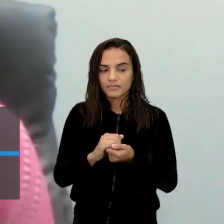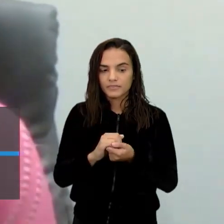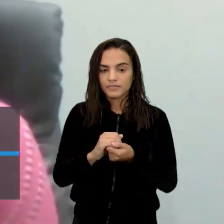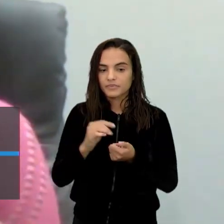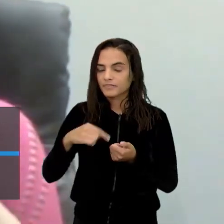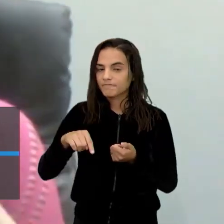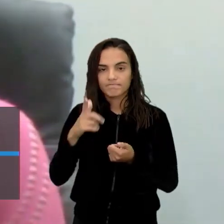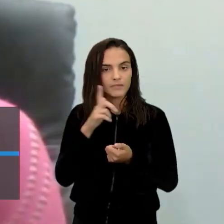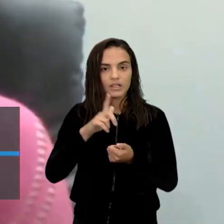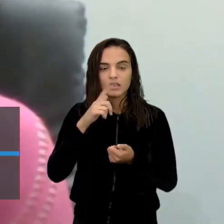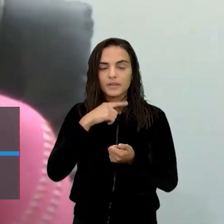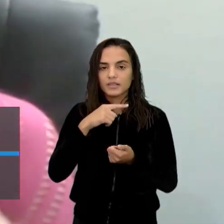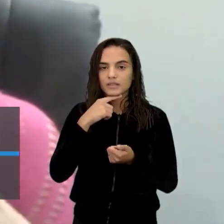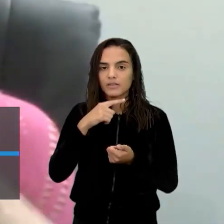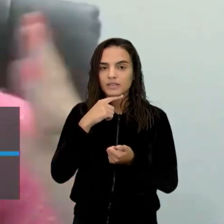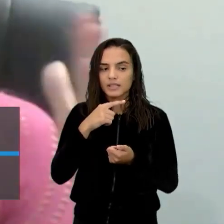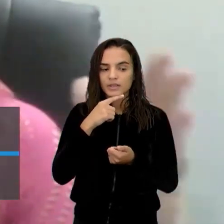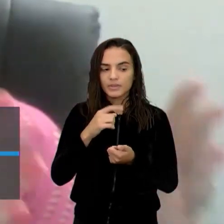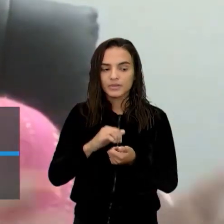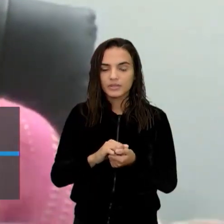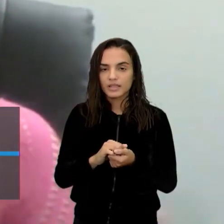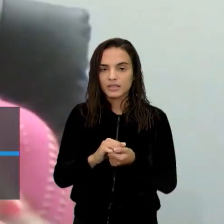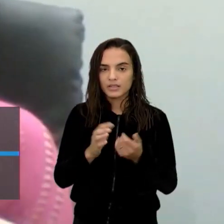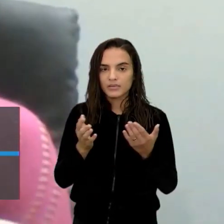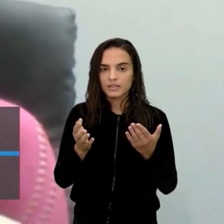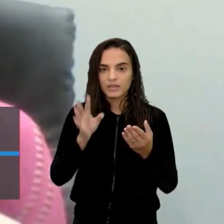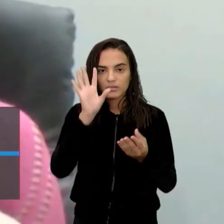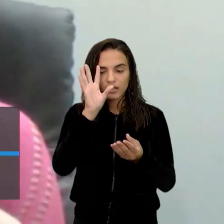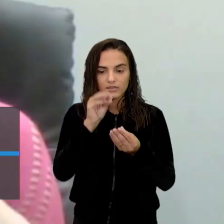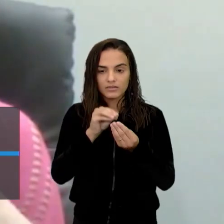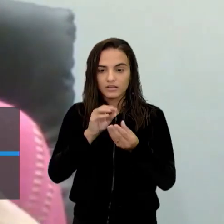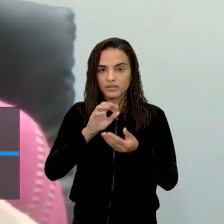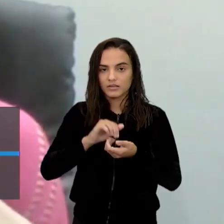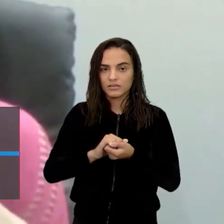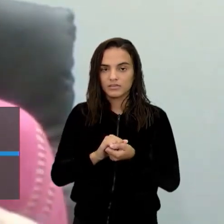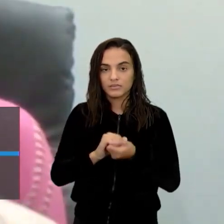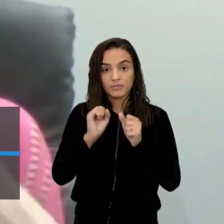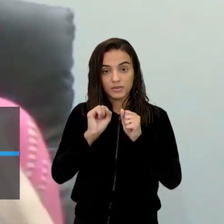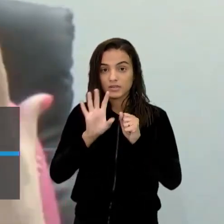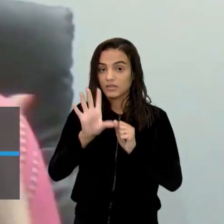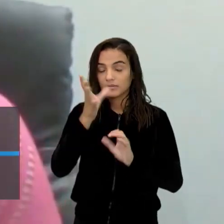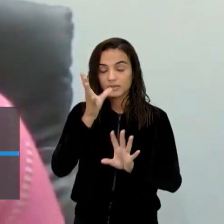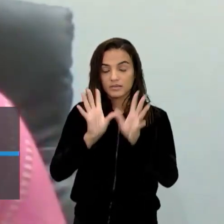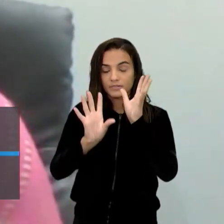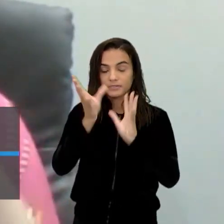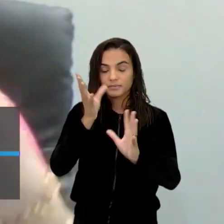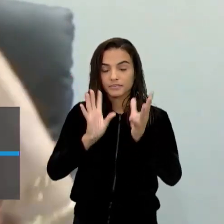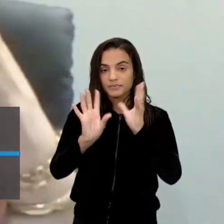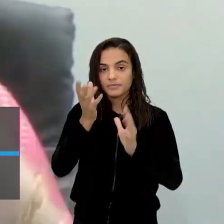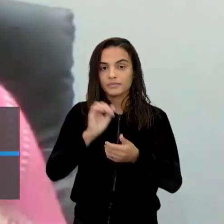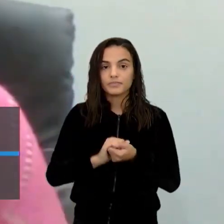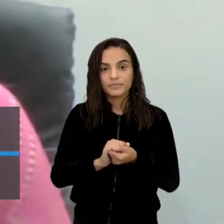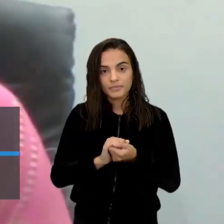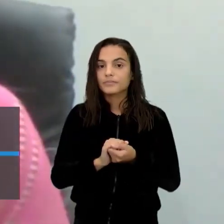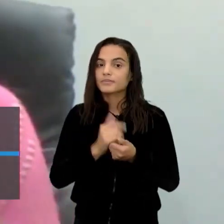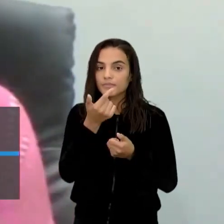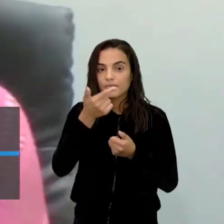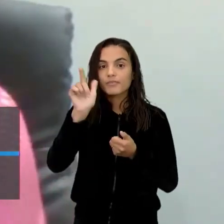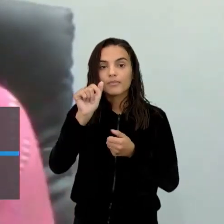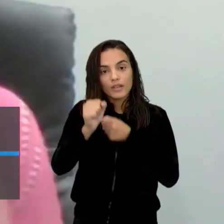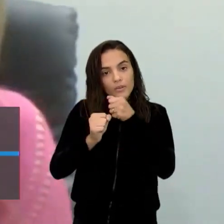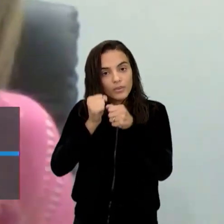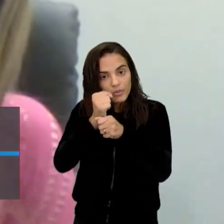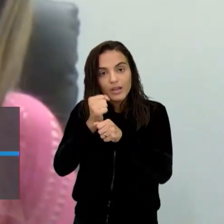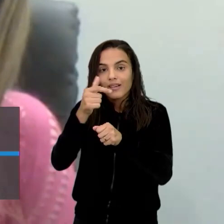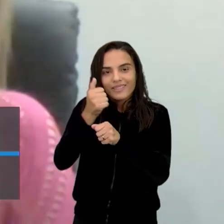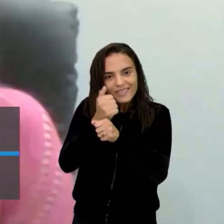não consegue, por que acontece? Como é uma síndrome degenerativa, então pode acontecer, às vezes ele está cansado, e do outro ano,